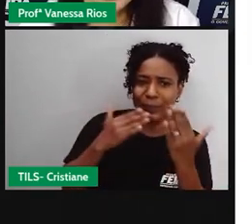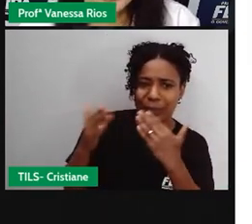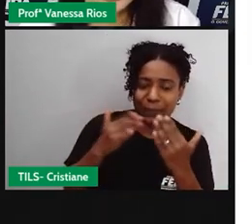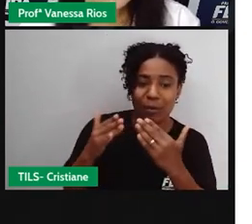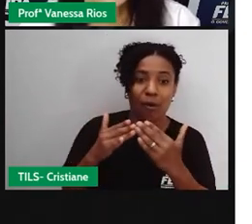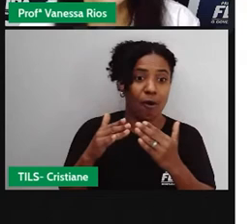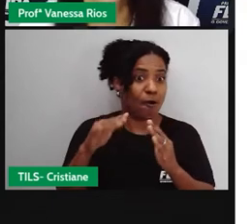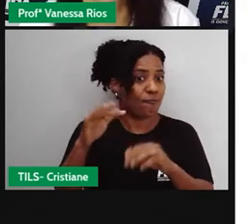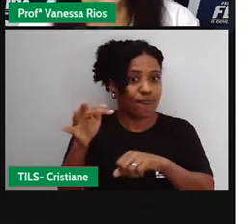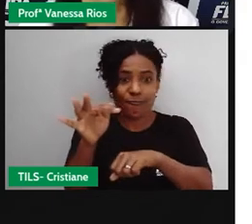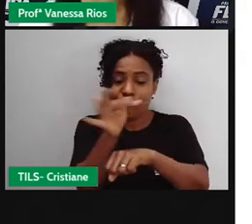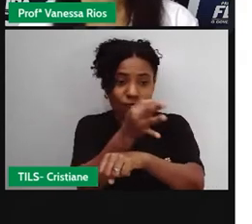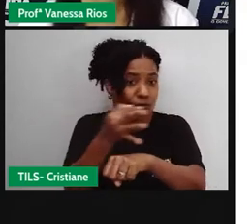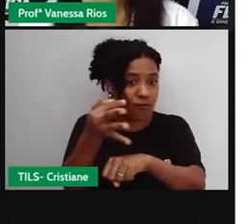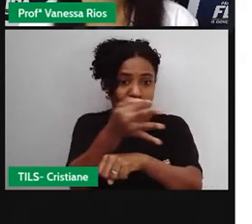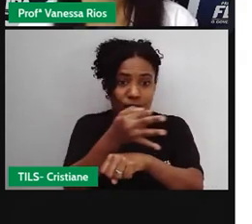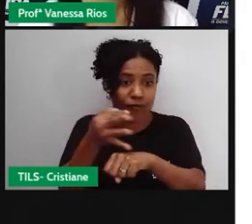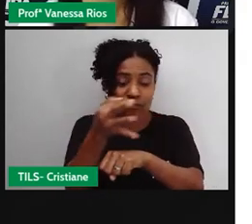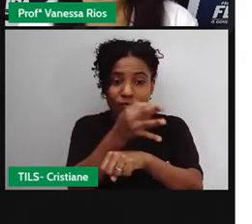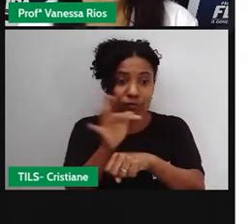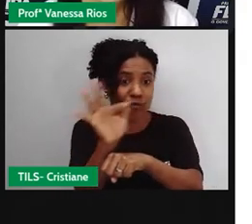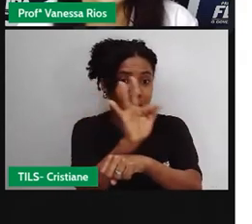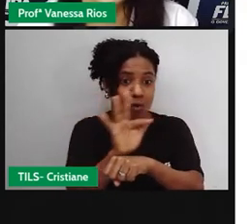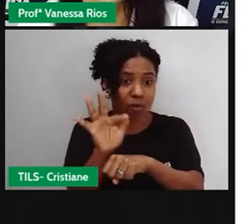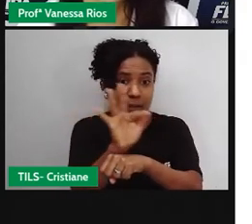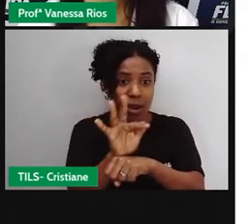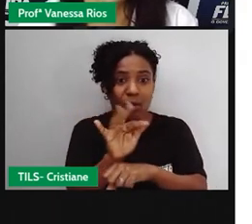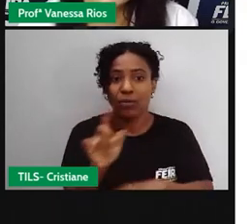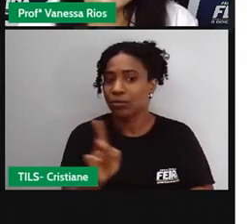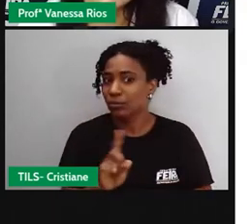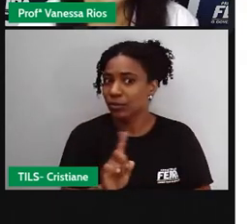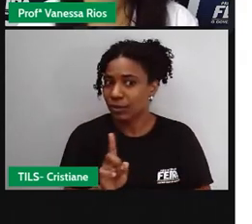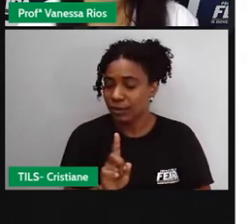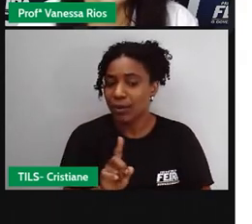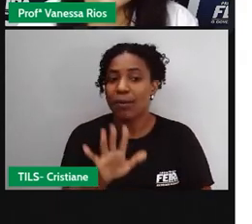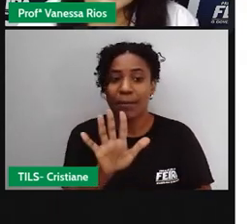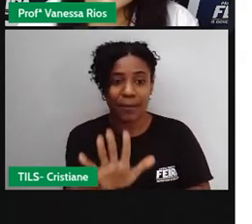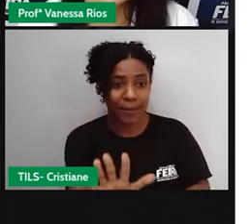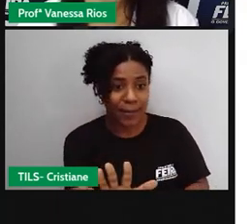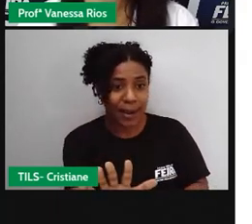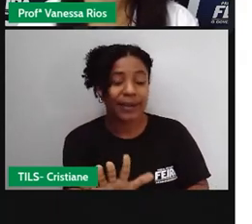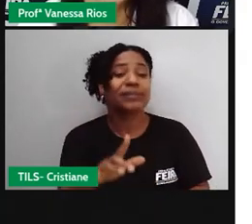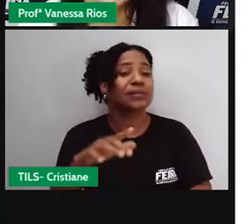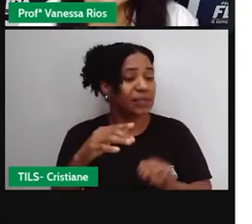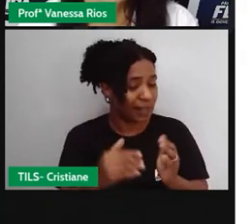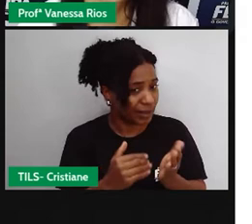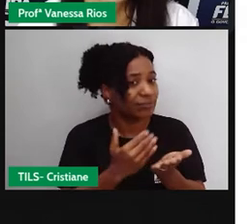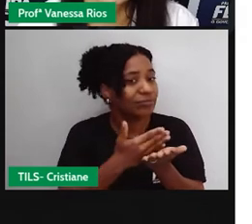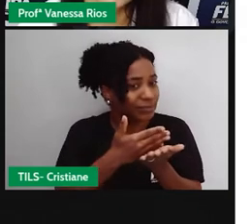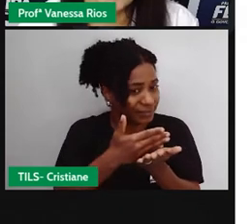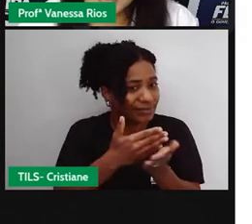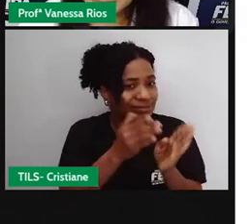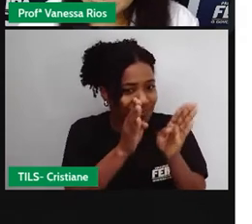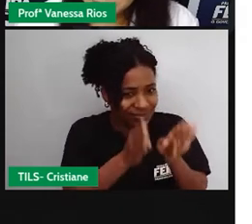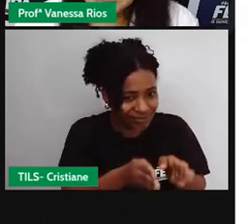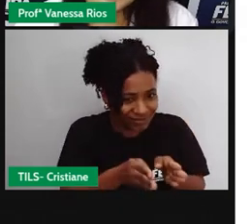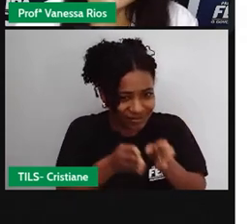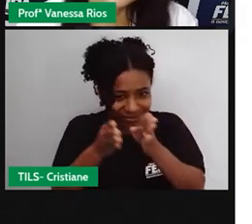outros gêneros textuais que a gente estudou, mas existe sim um início, um meio e um